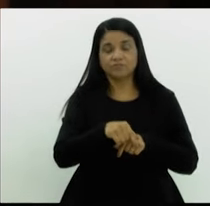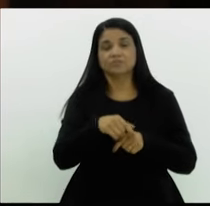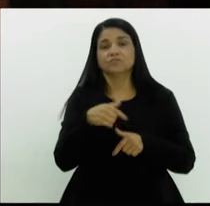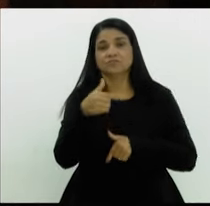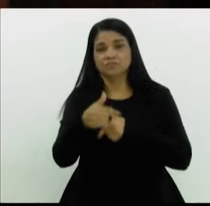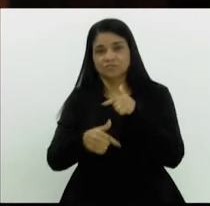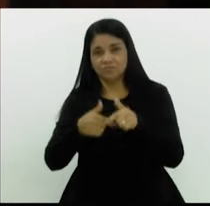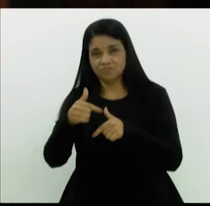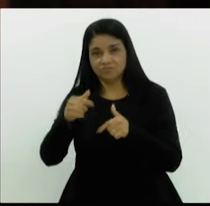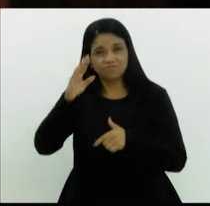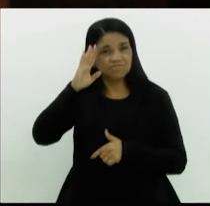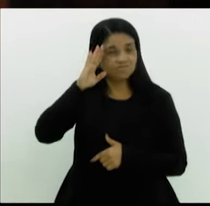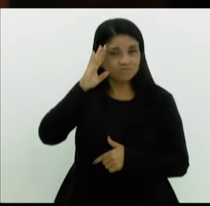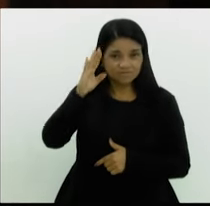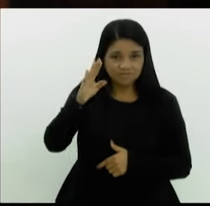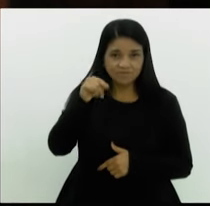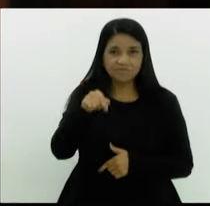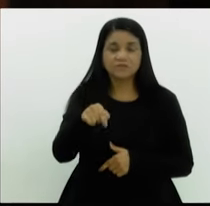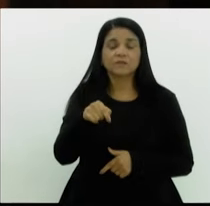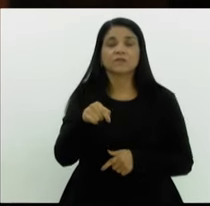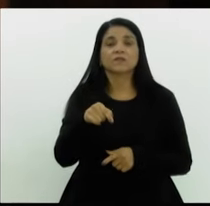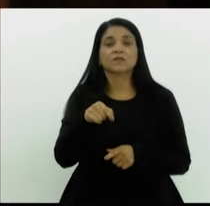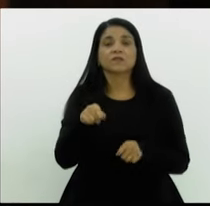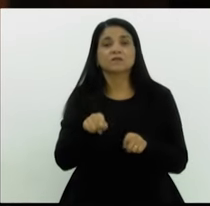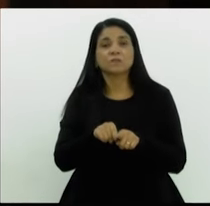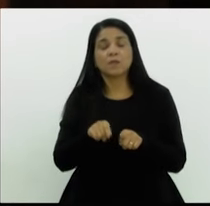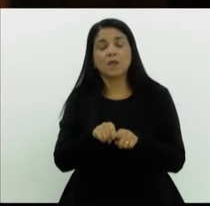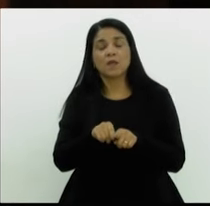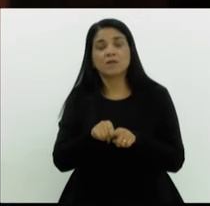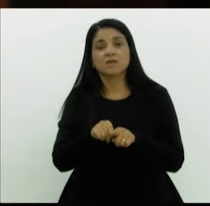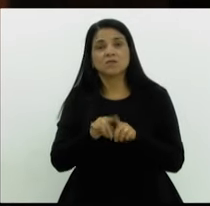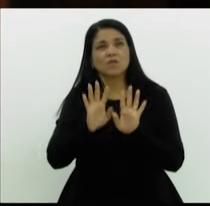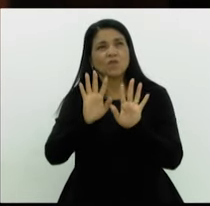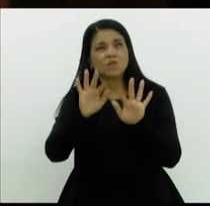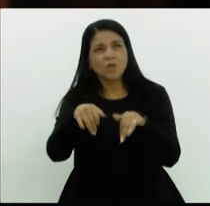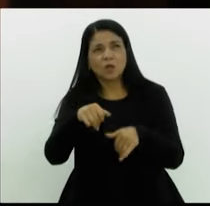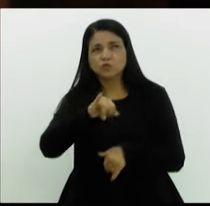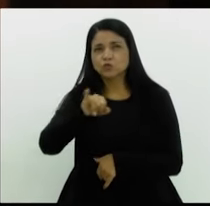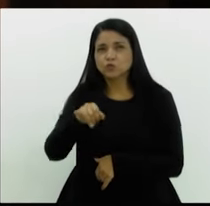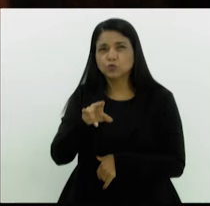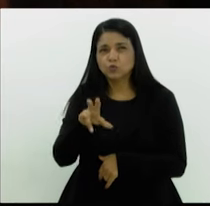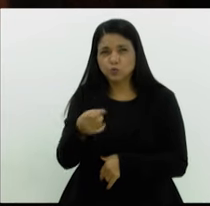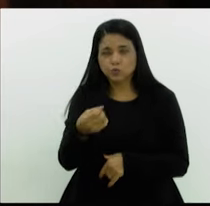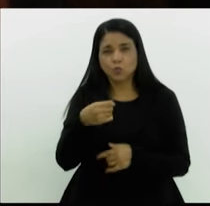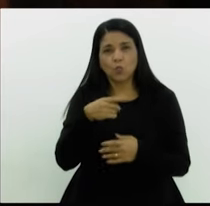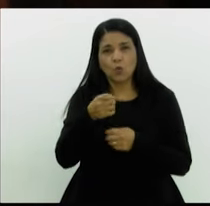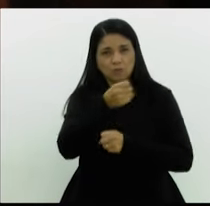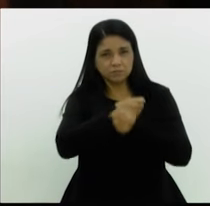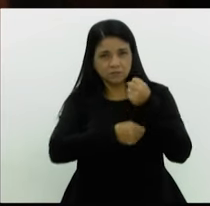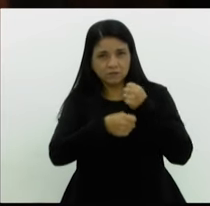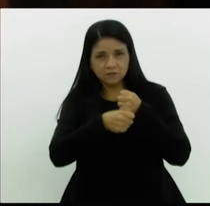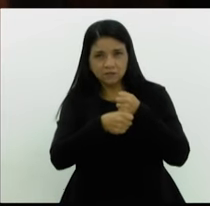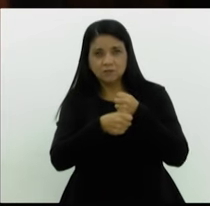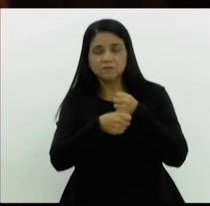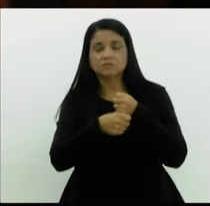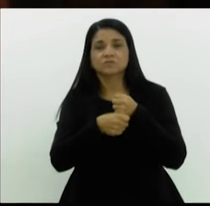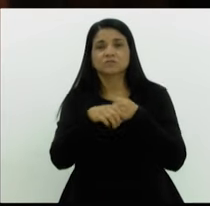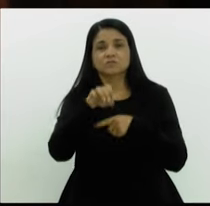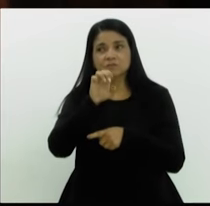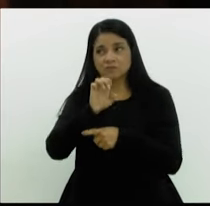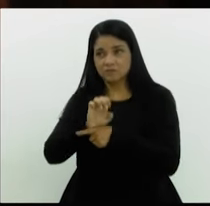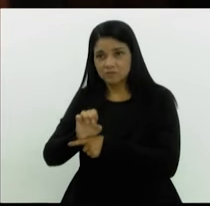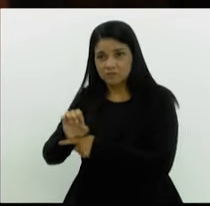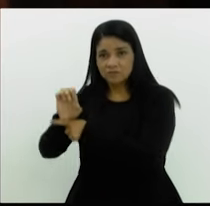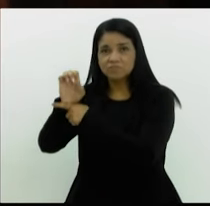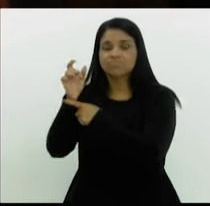foi fundamental e, em definitivo, no final de junho do ano passado, para que os estados